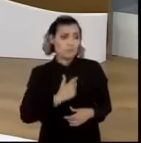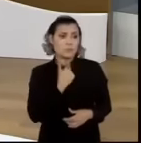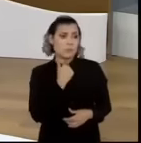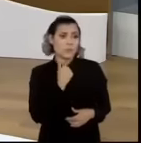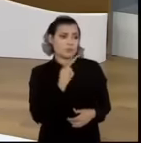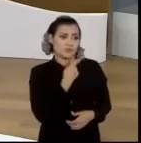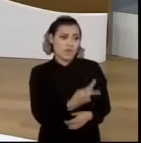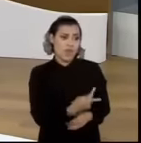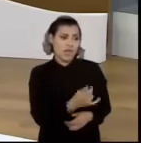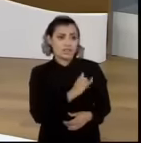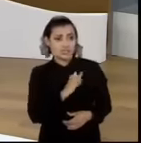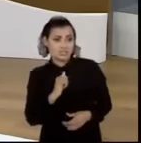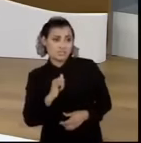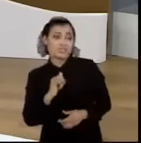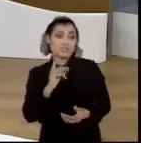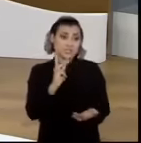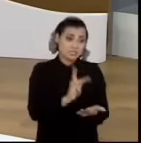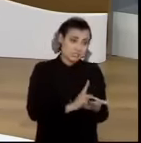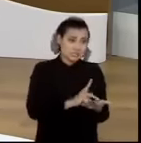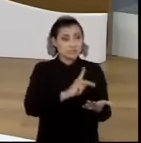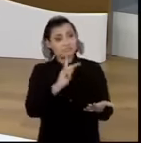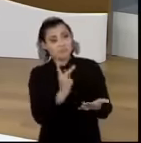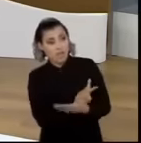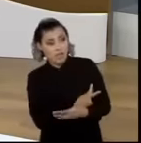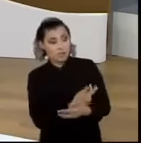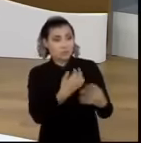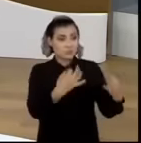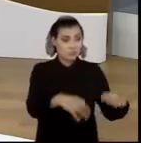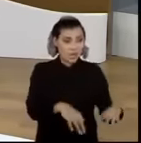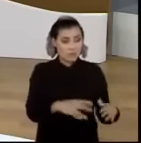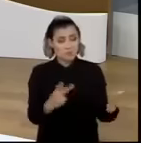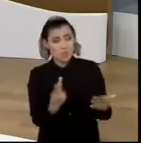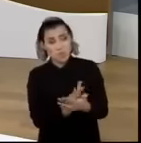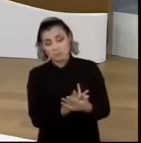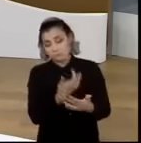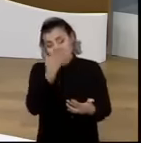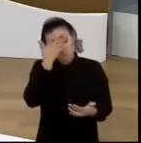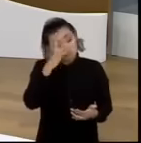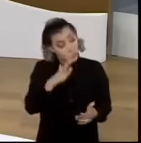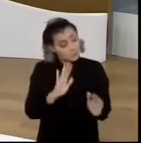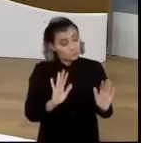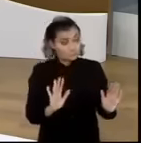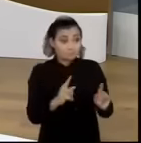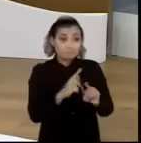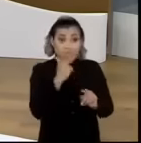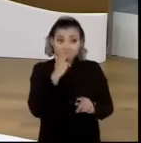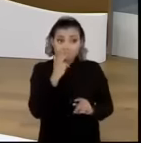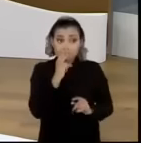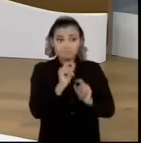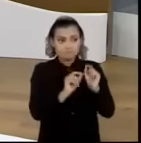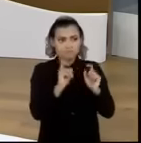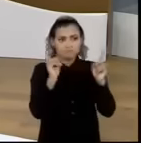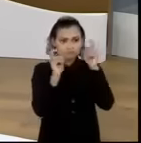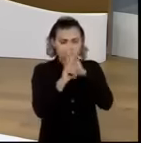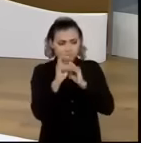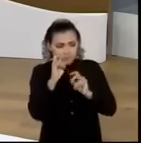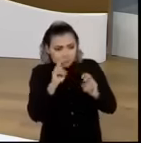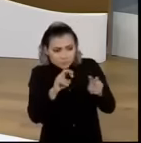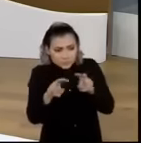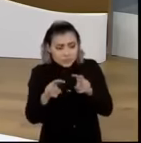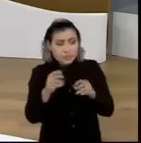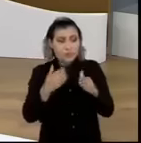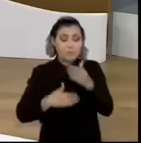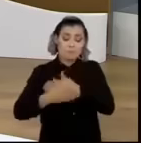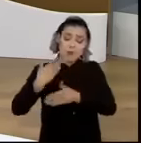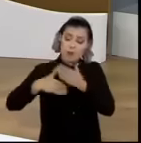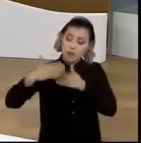inabilitado para emitir um juízo de valor do porquê que essa decisão foi tomada lá atrás. Me parece mais difícil você olhar as coisas em retrospectiva.